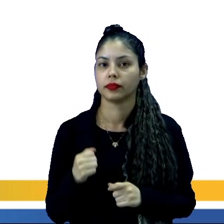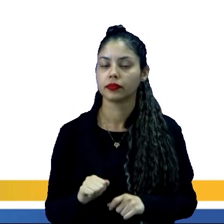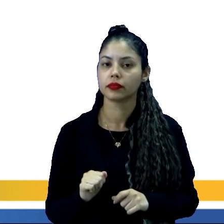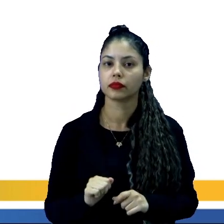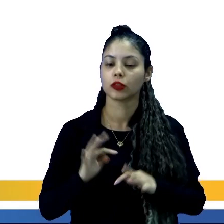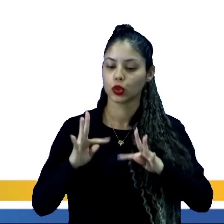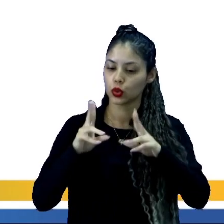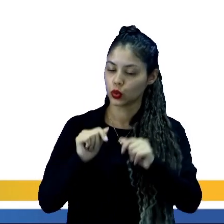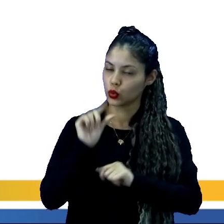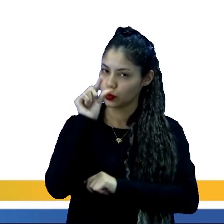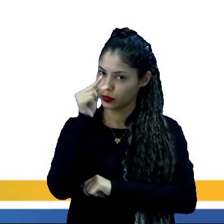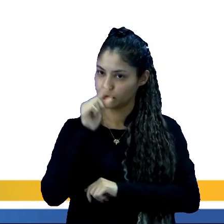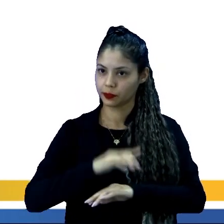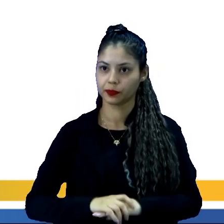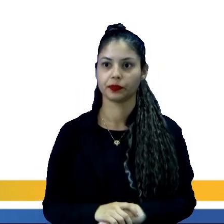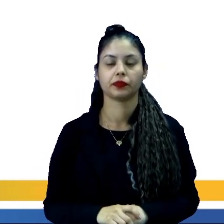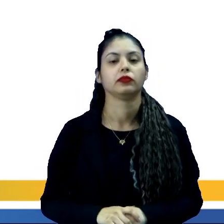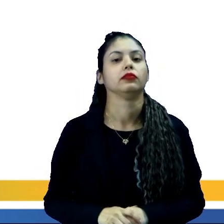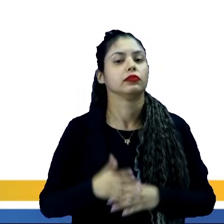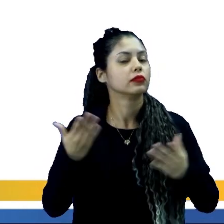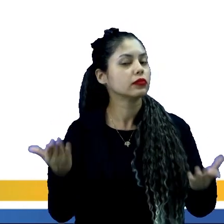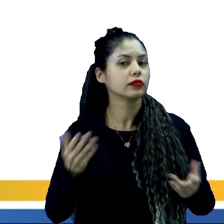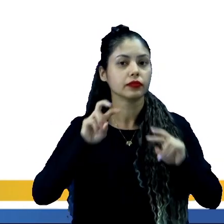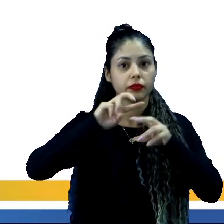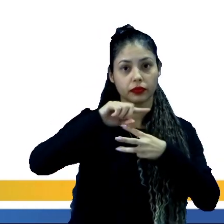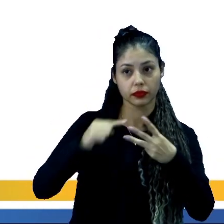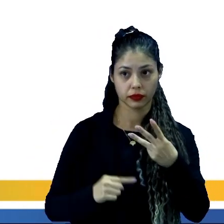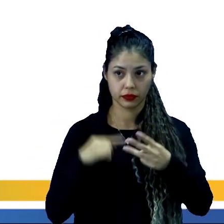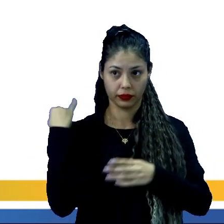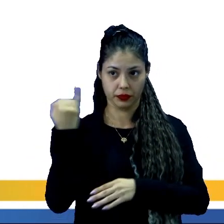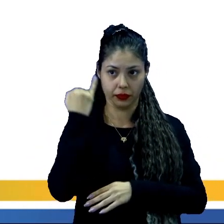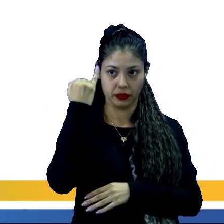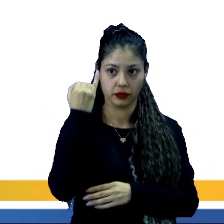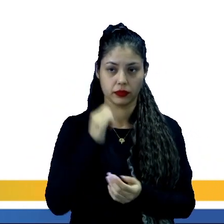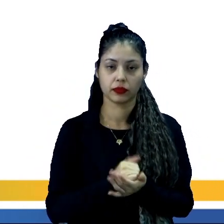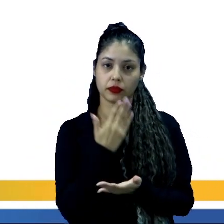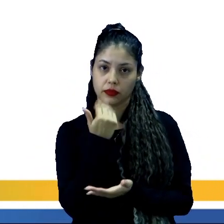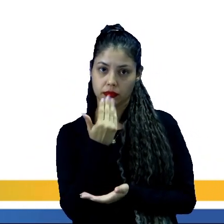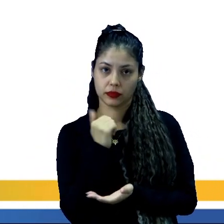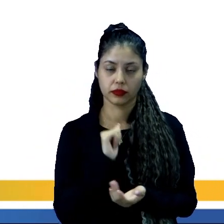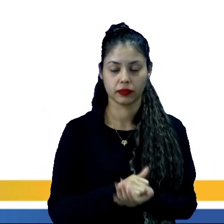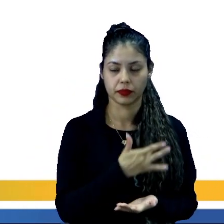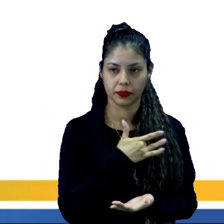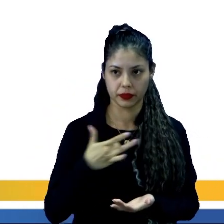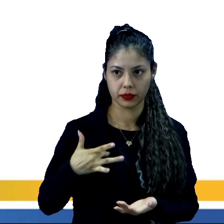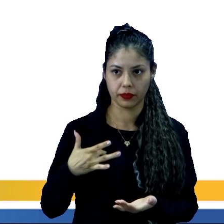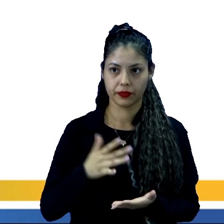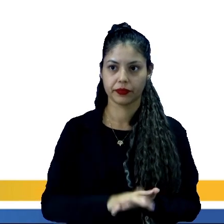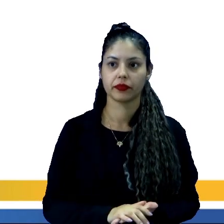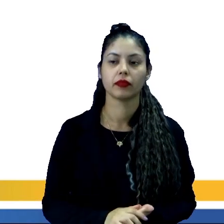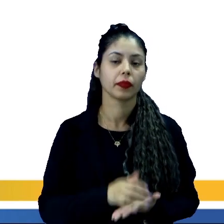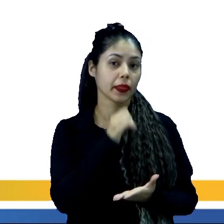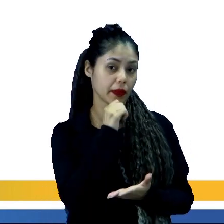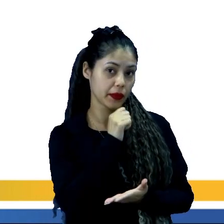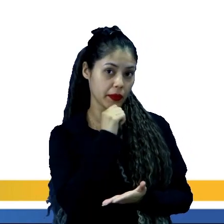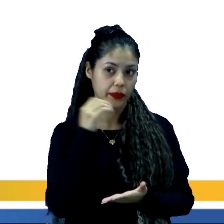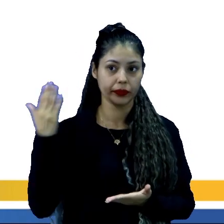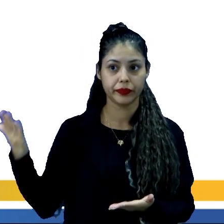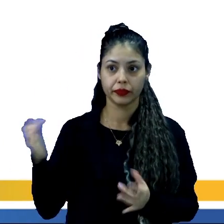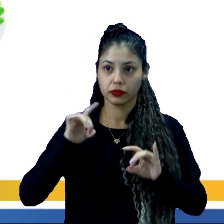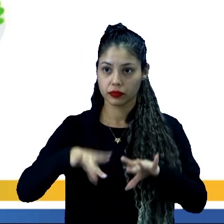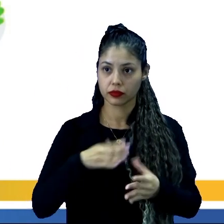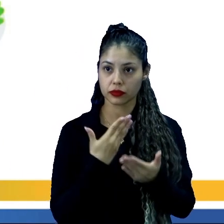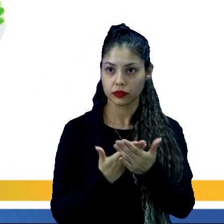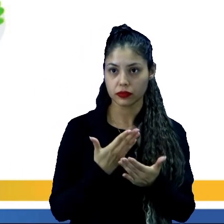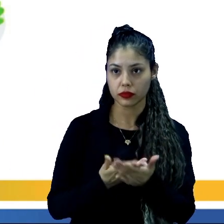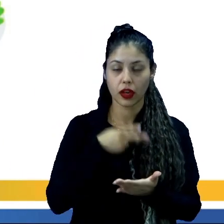precisa comer de tudo um pouco. Então esses são os três princípios ali para uma alimentação saudável. Aí, na